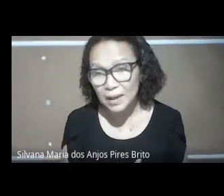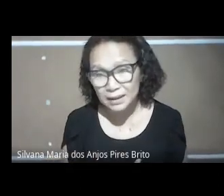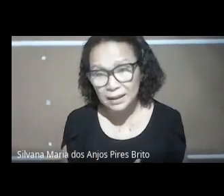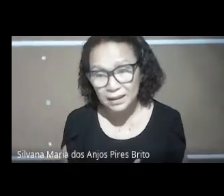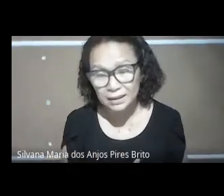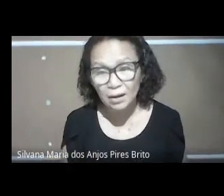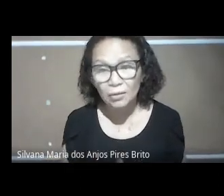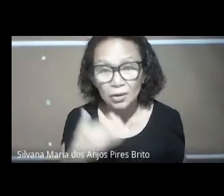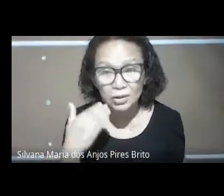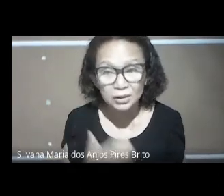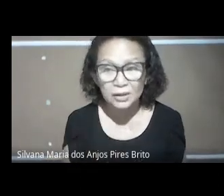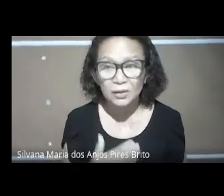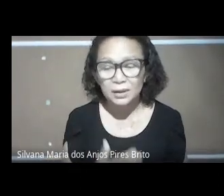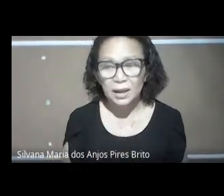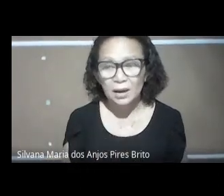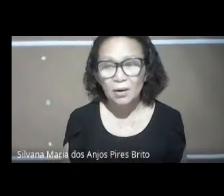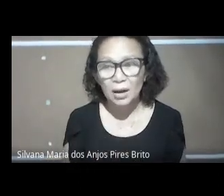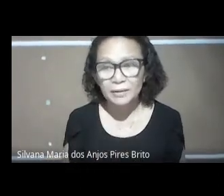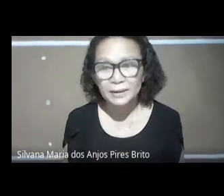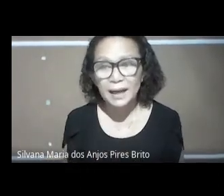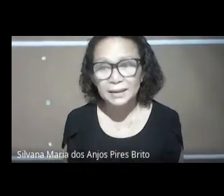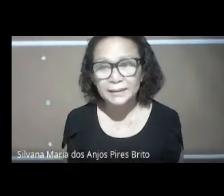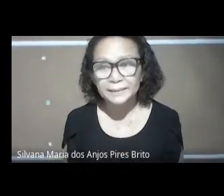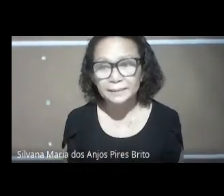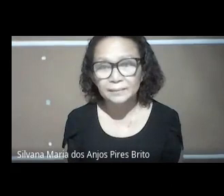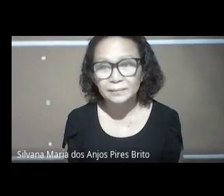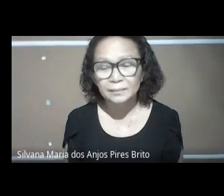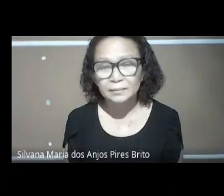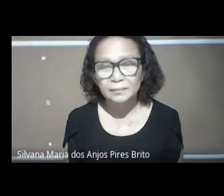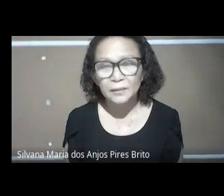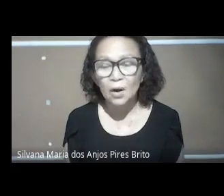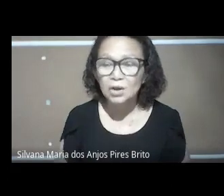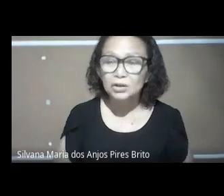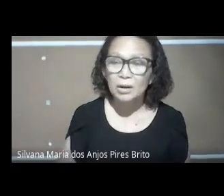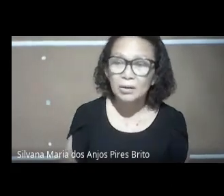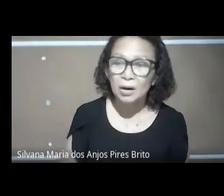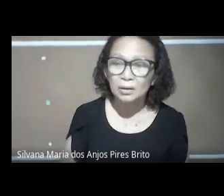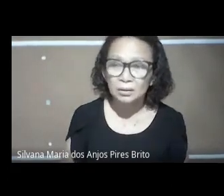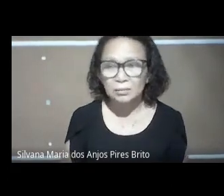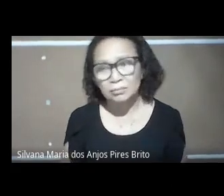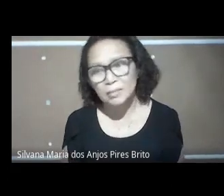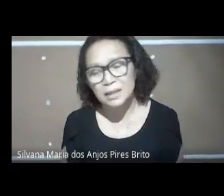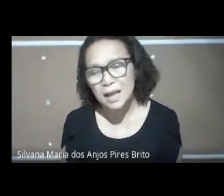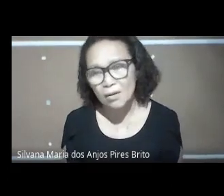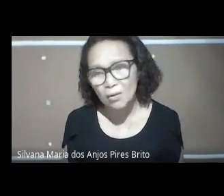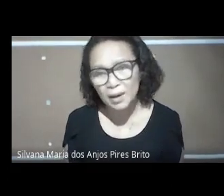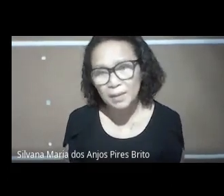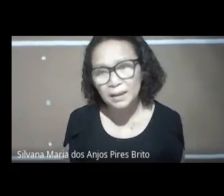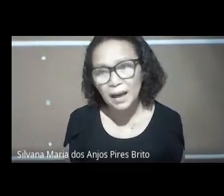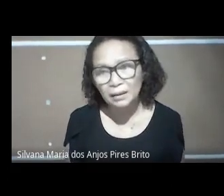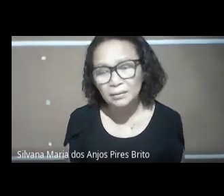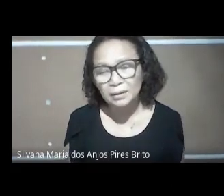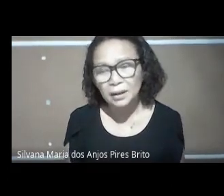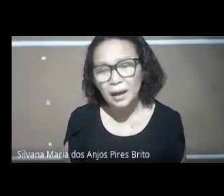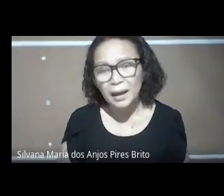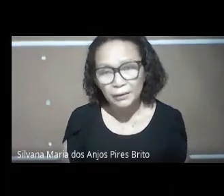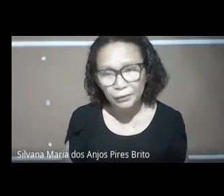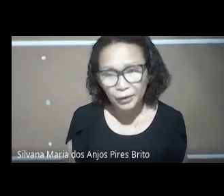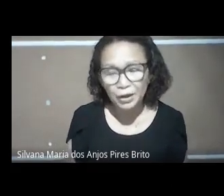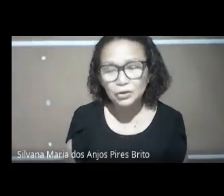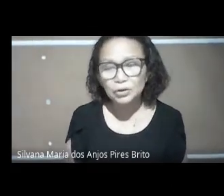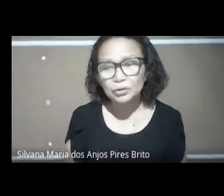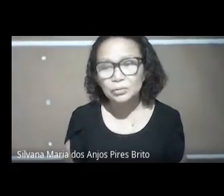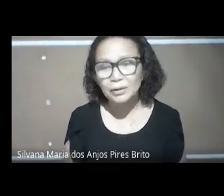vídeo de apresentação, vocês vão ter que recorrer aos sinais. Onde que eu encontro? Material complementar.